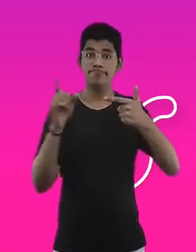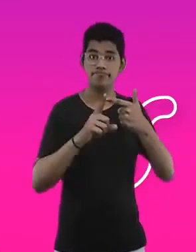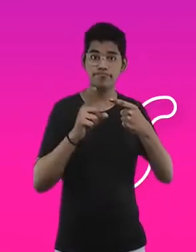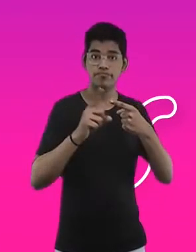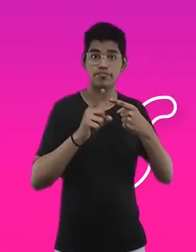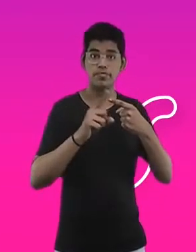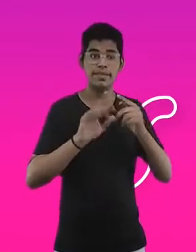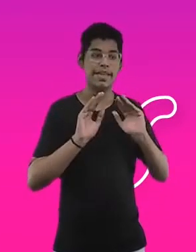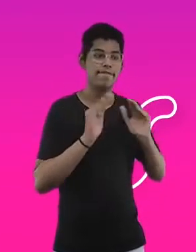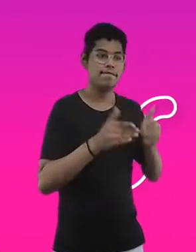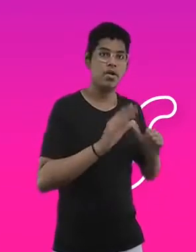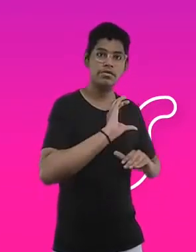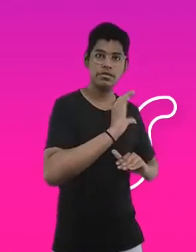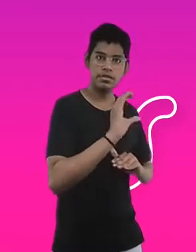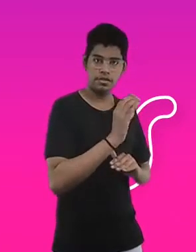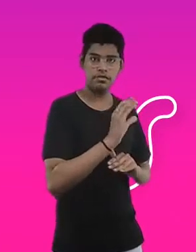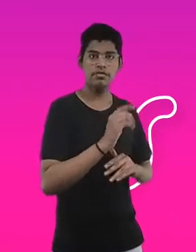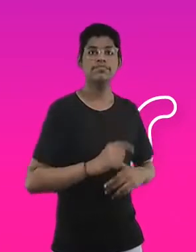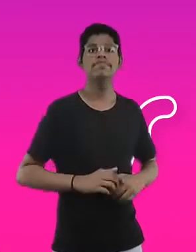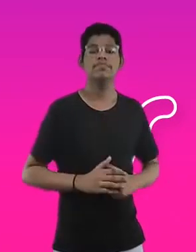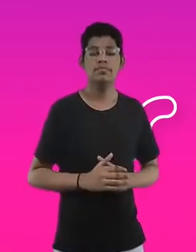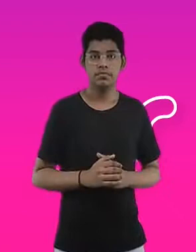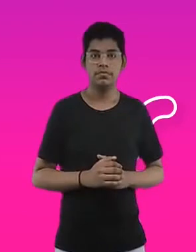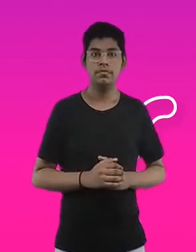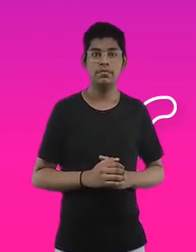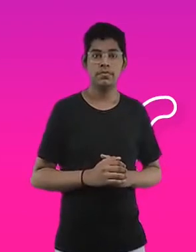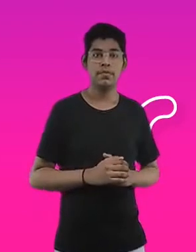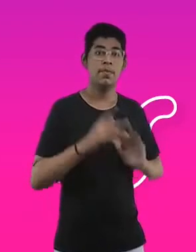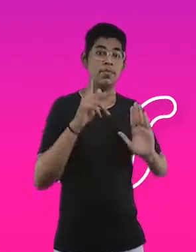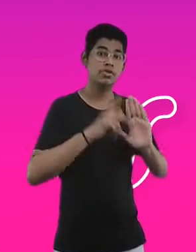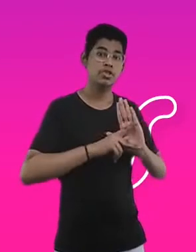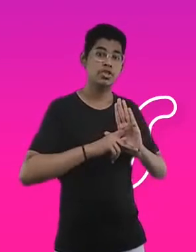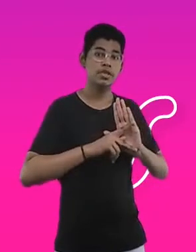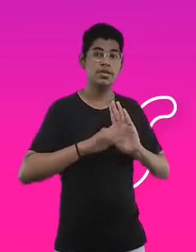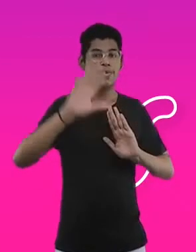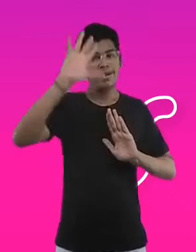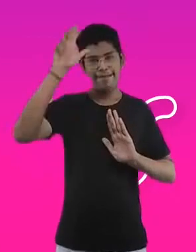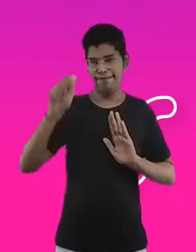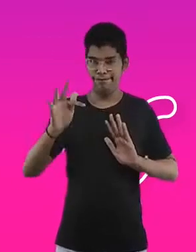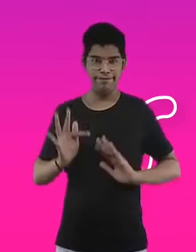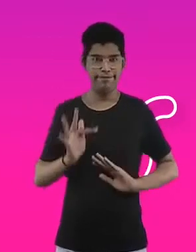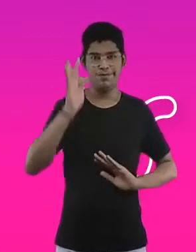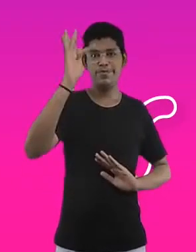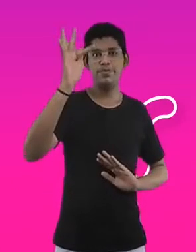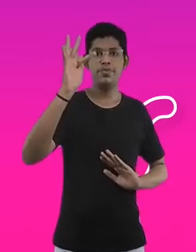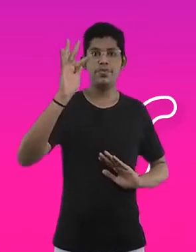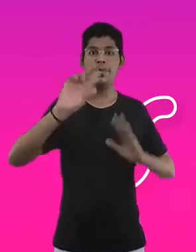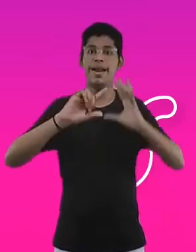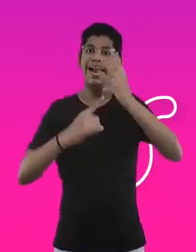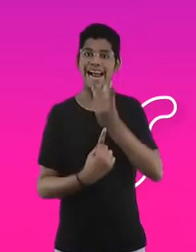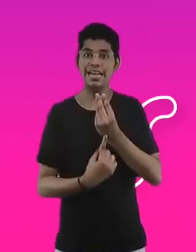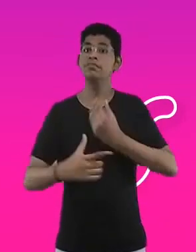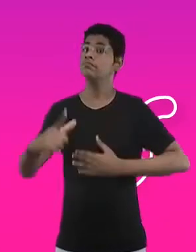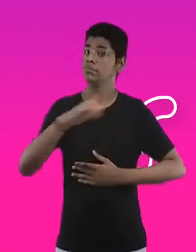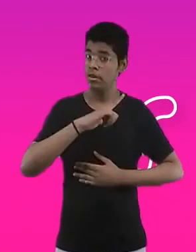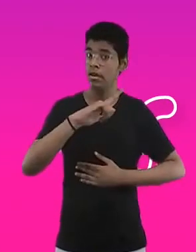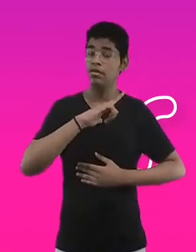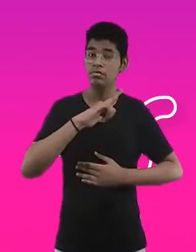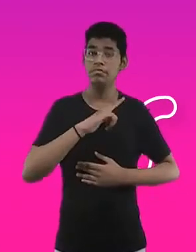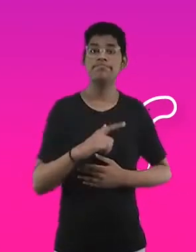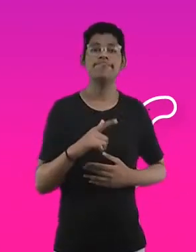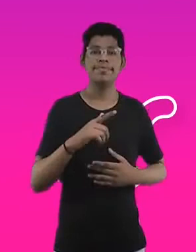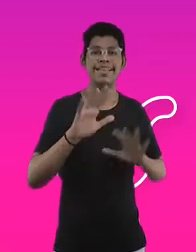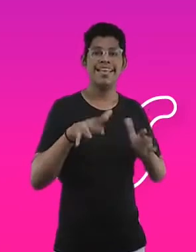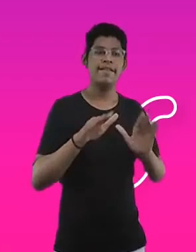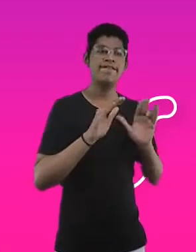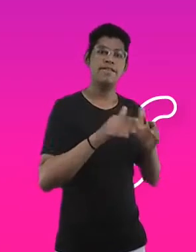da ciência, que é a Afrofuturismo Arte STEM, que eu trabalho com a dimensionalidade de arte e do